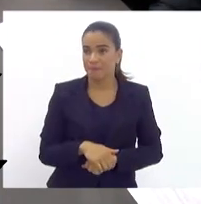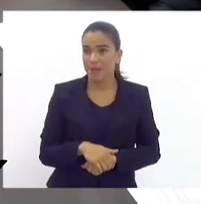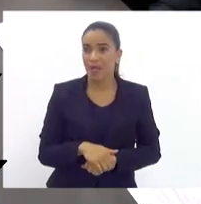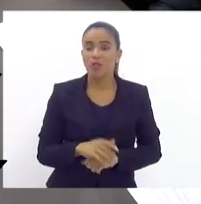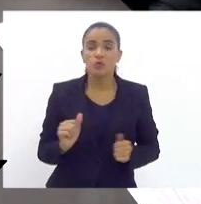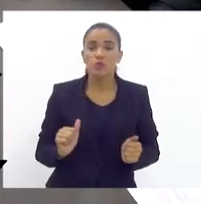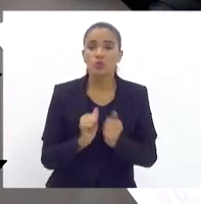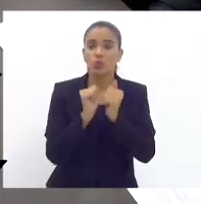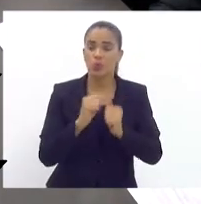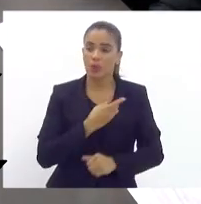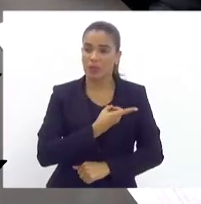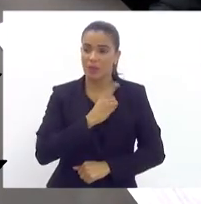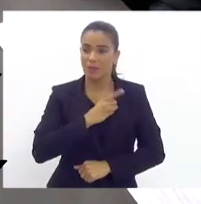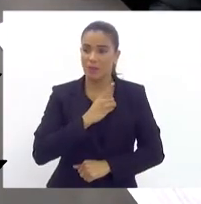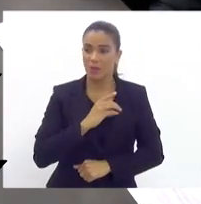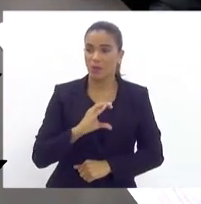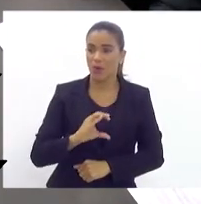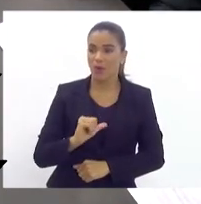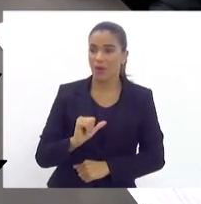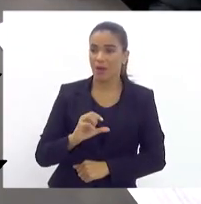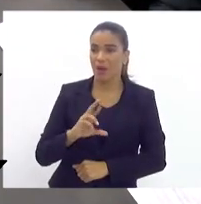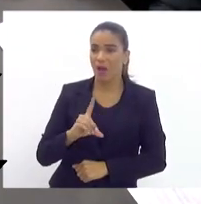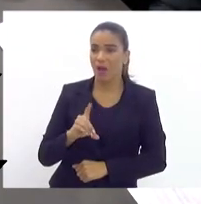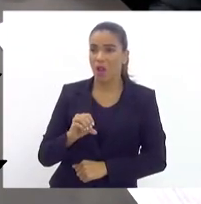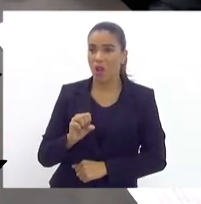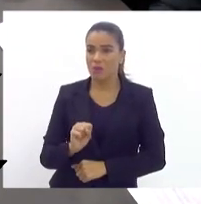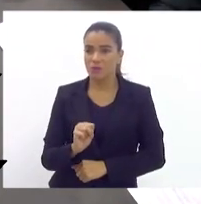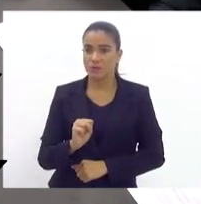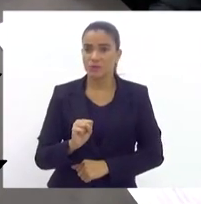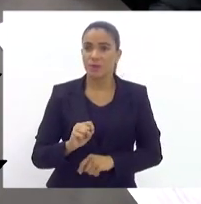com o deputado delegado Carlos Augusto. Mas,